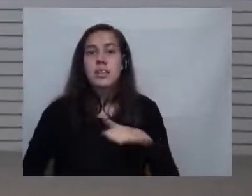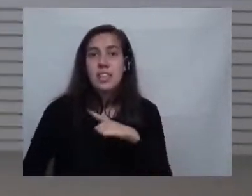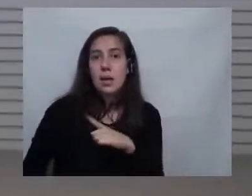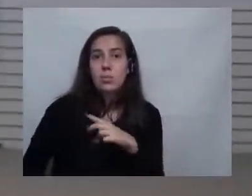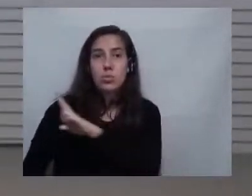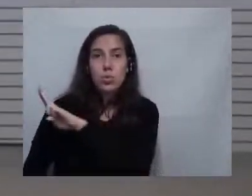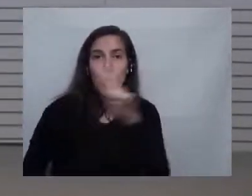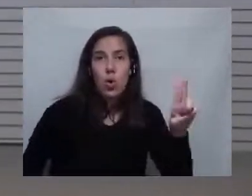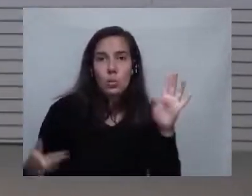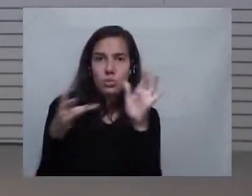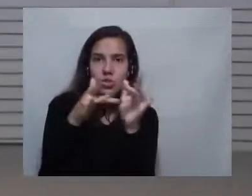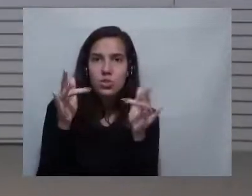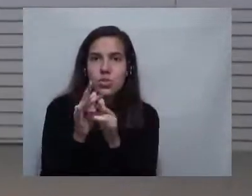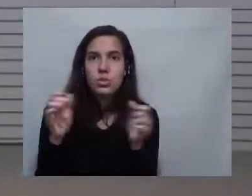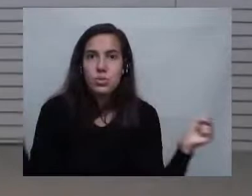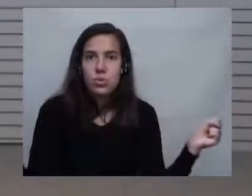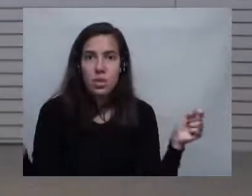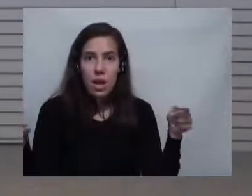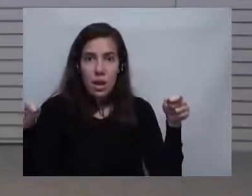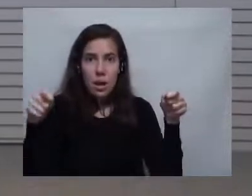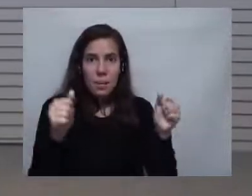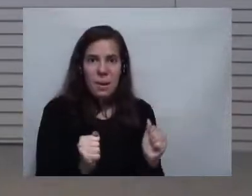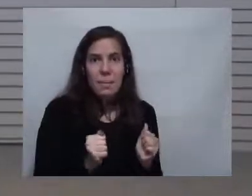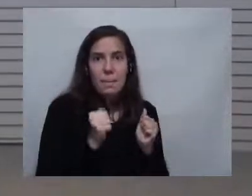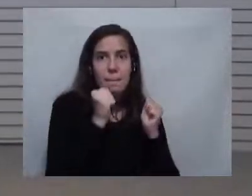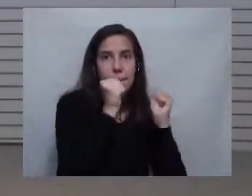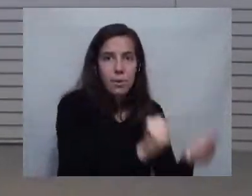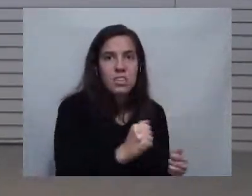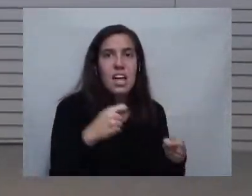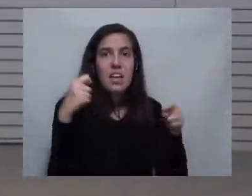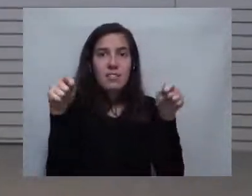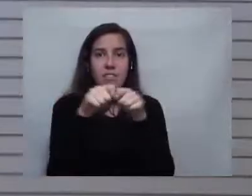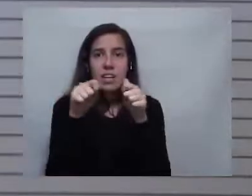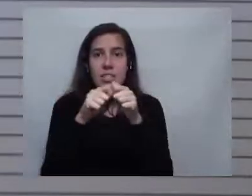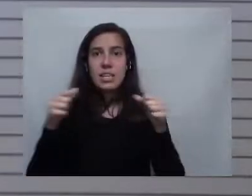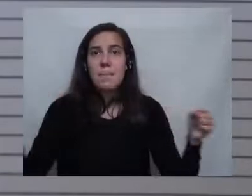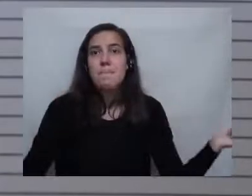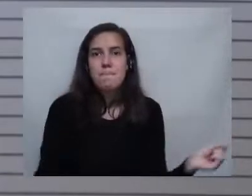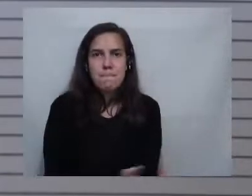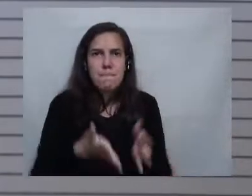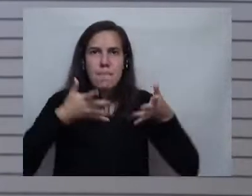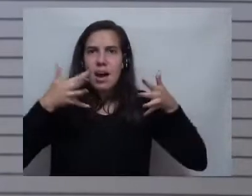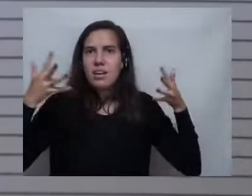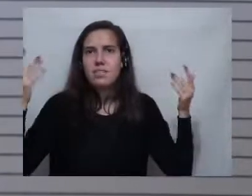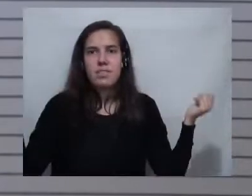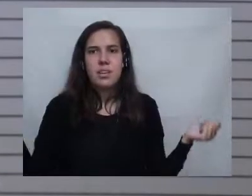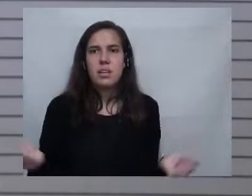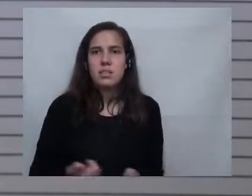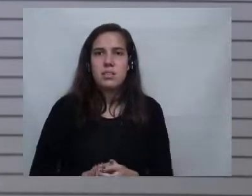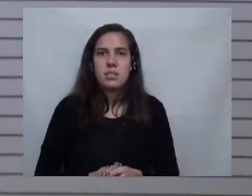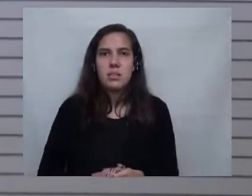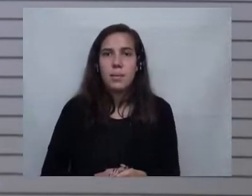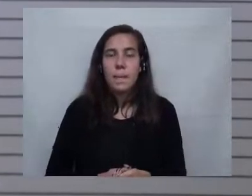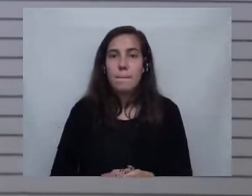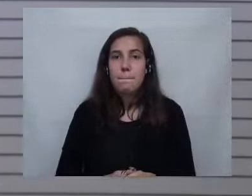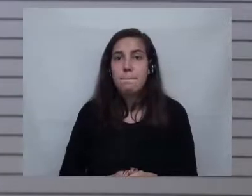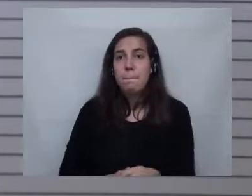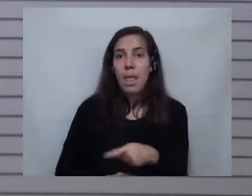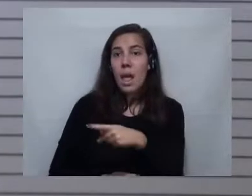tenham medo o Pastor Jeremias Santos pegou a Colômbia agora eu tô lascado